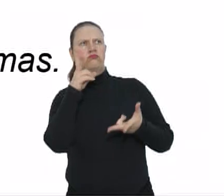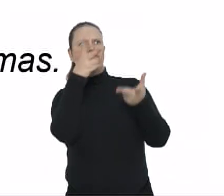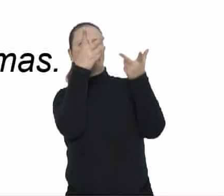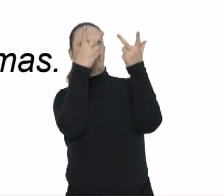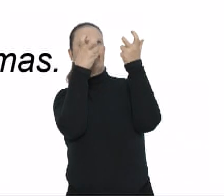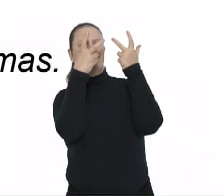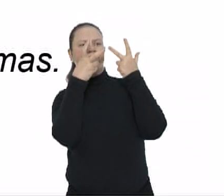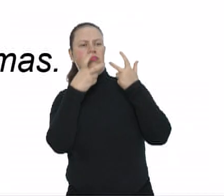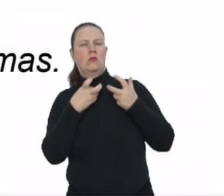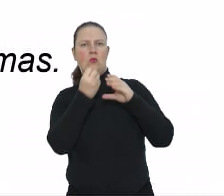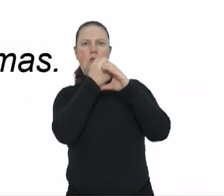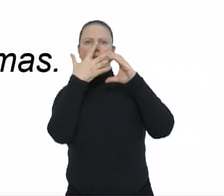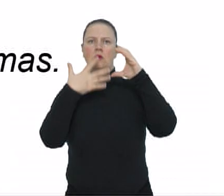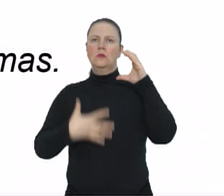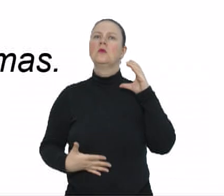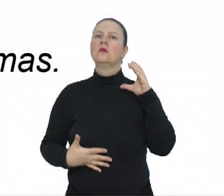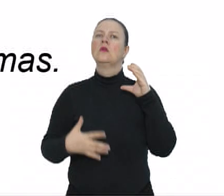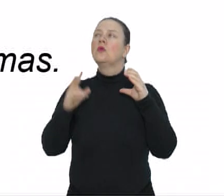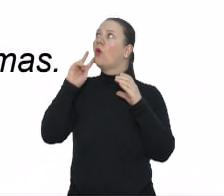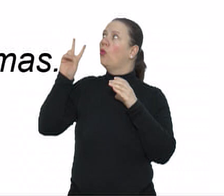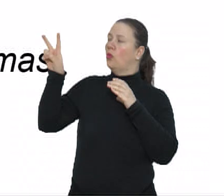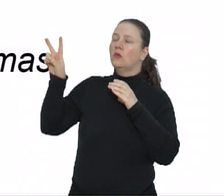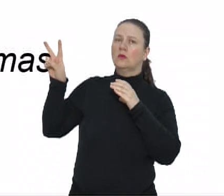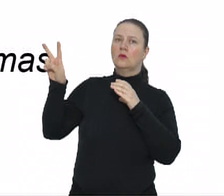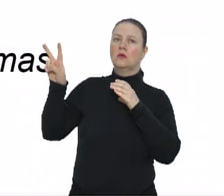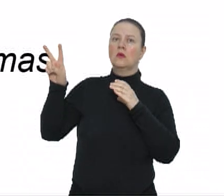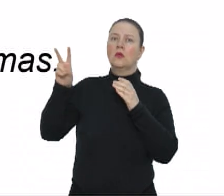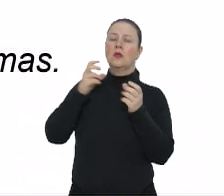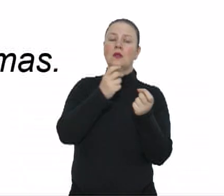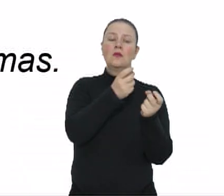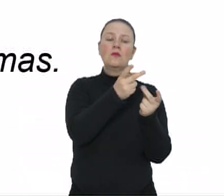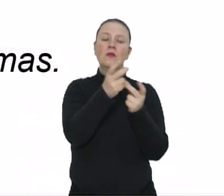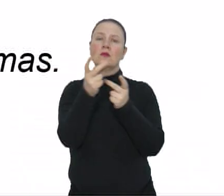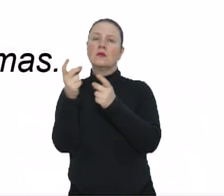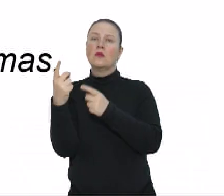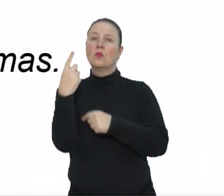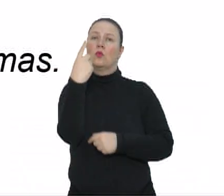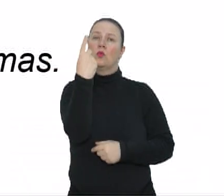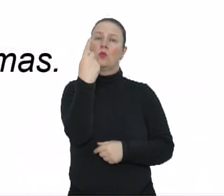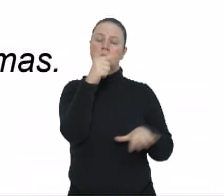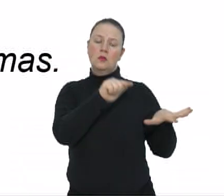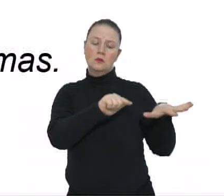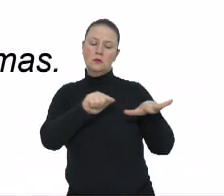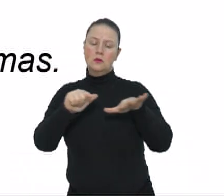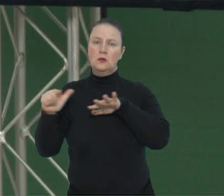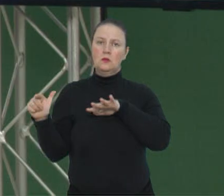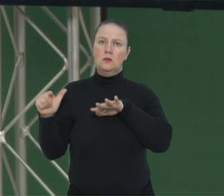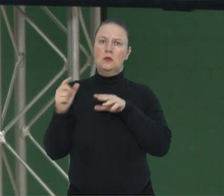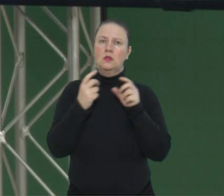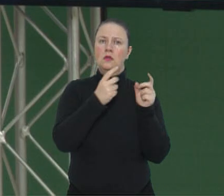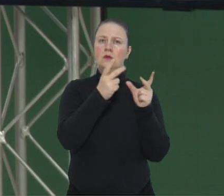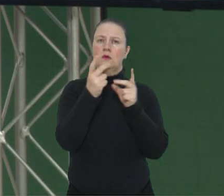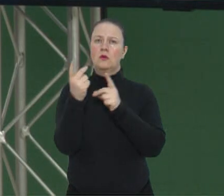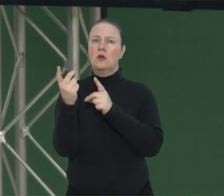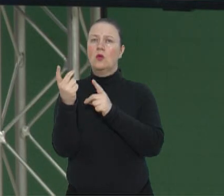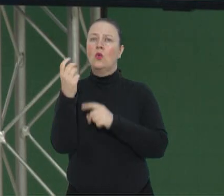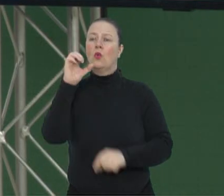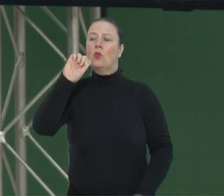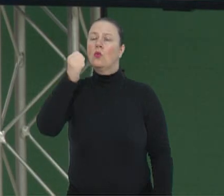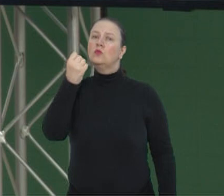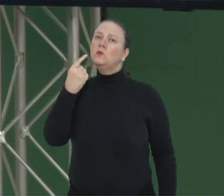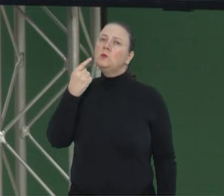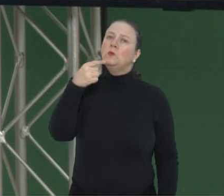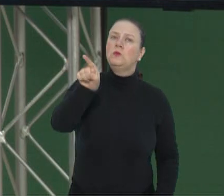semana vendeu 8.000 cópias, ou seja, em uma semana ele vendeu, né, esse